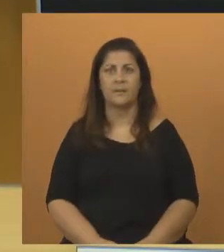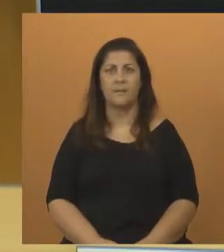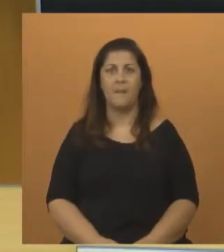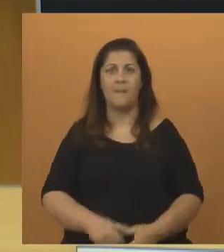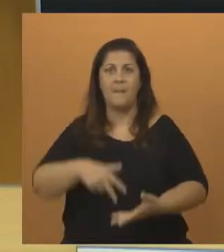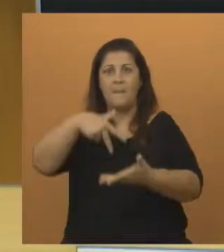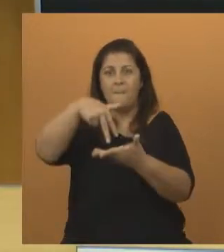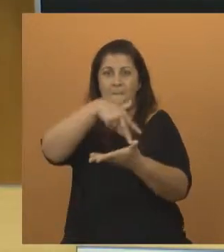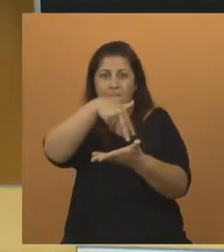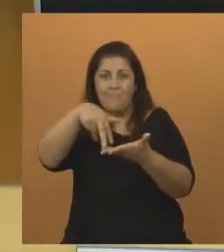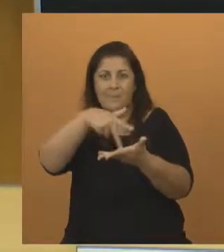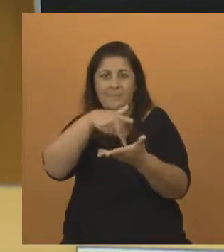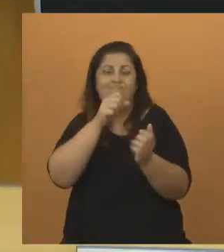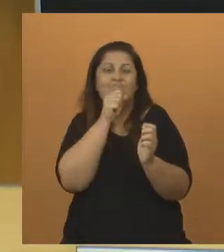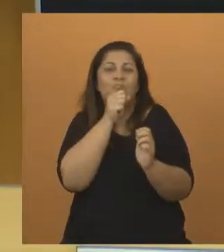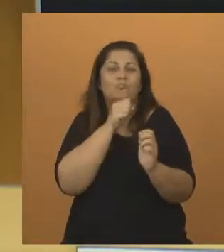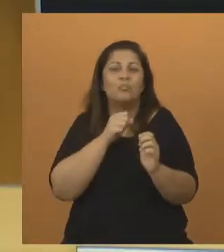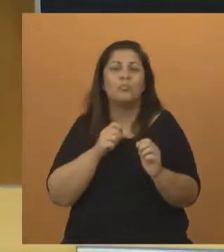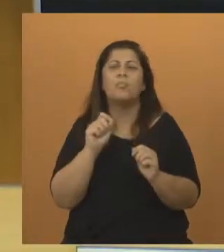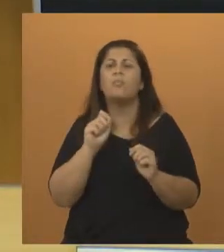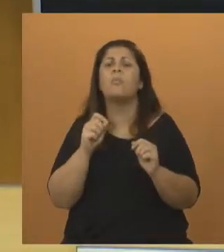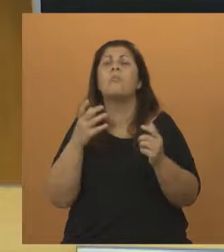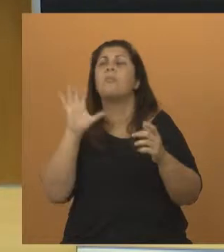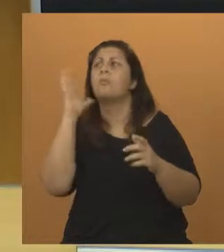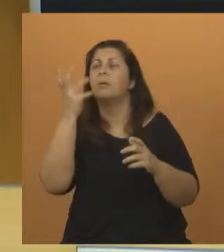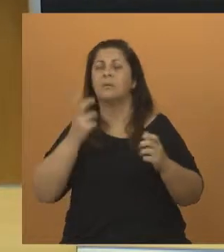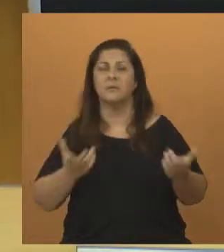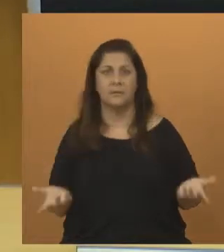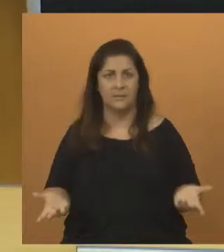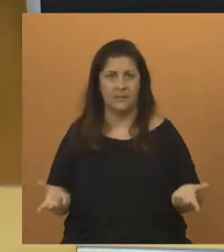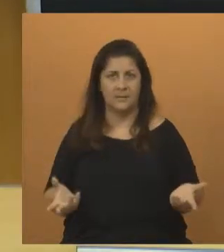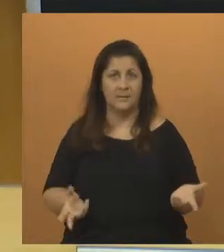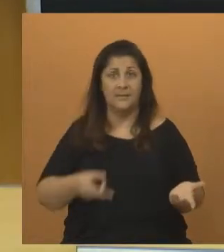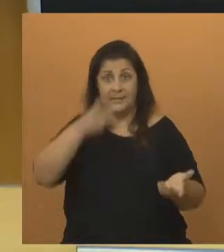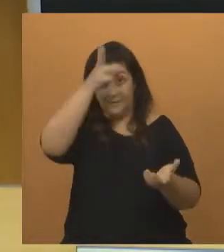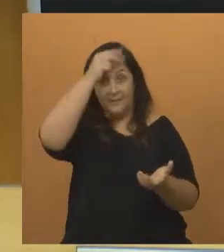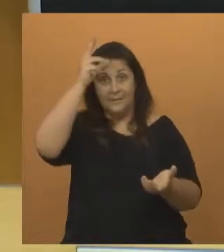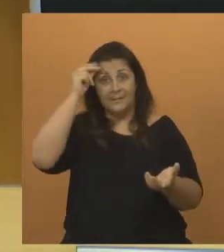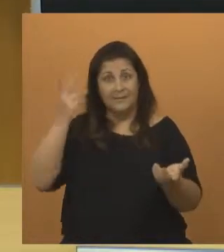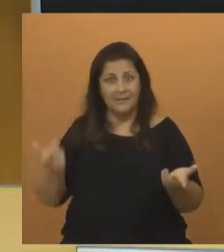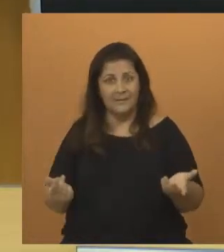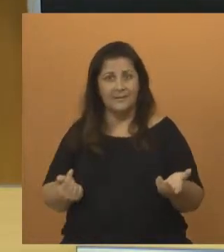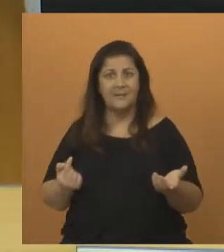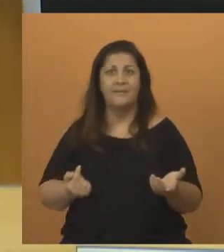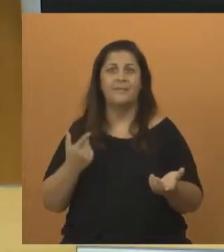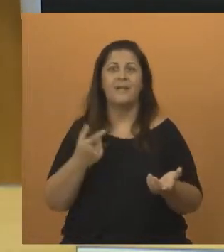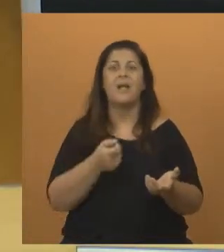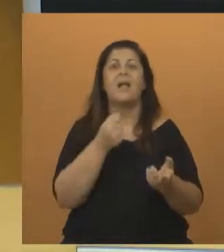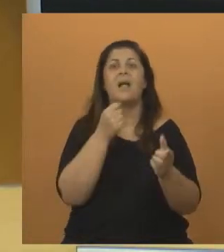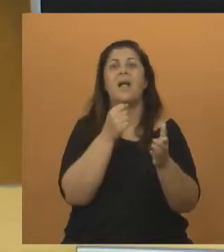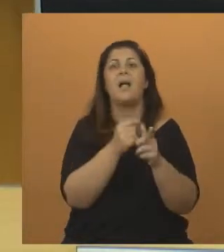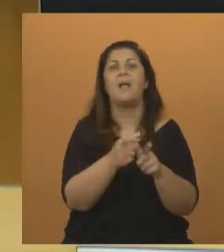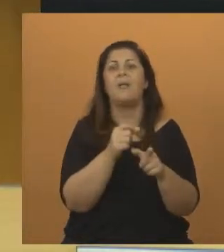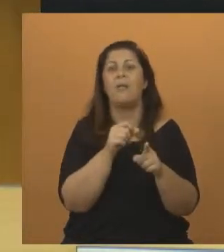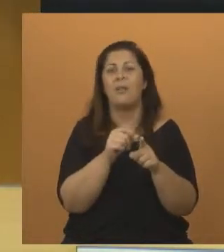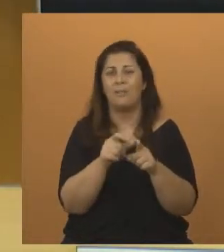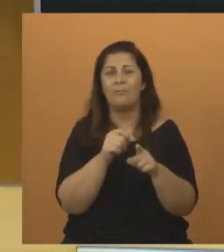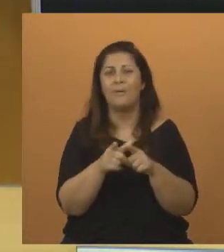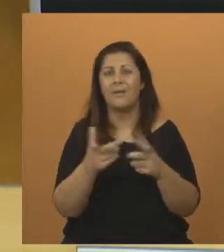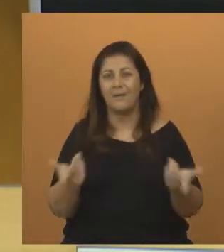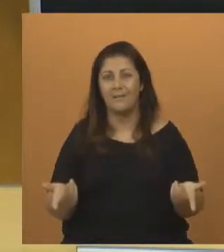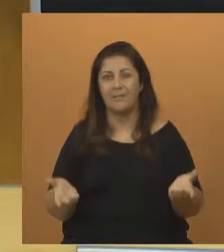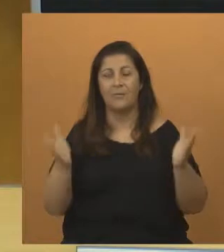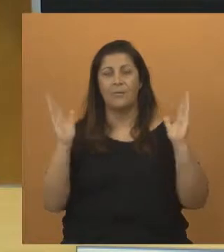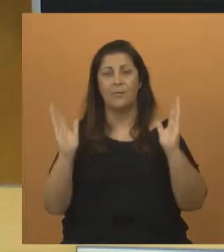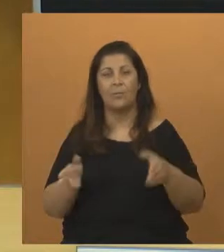terceira idade, por exemplo. Aonde que acontece o baile? A prefeitura vinha alocando salões para isso. Hoje, a gente